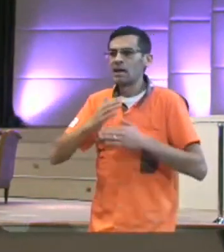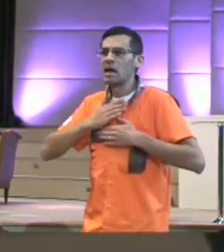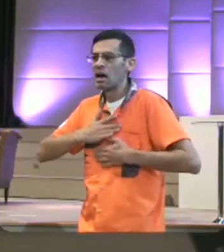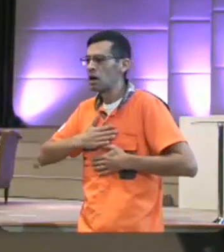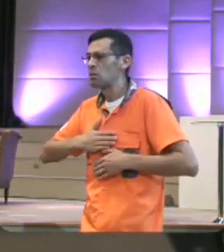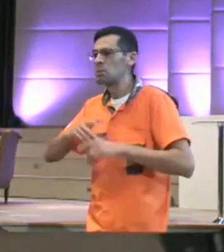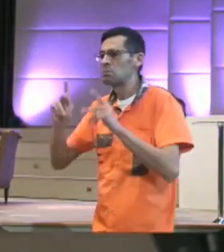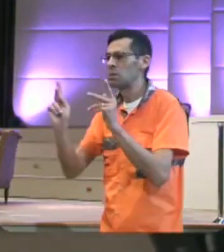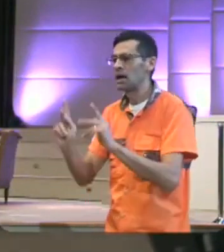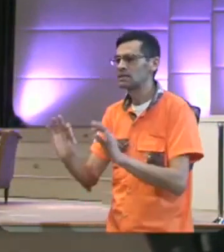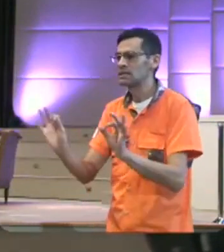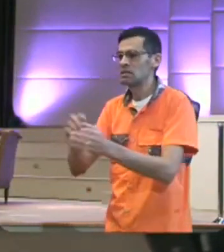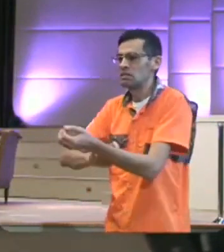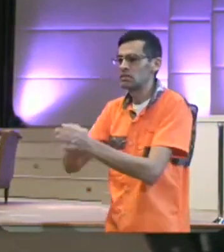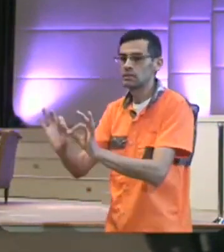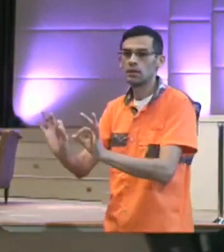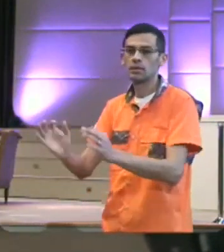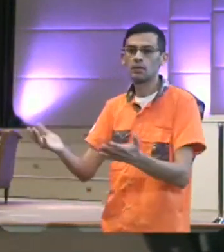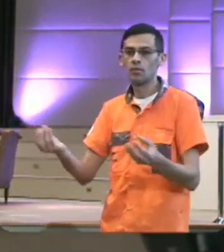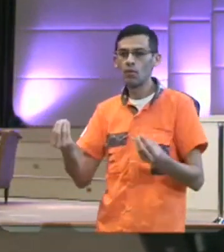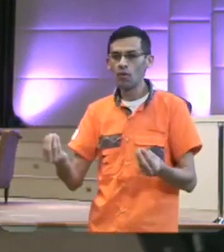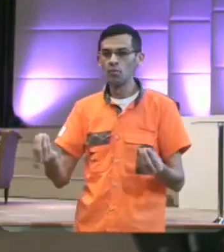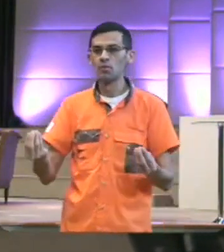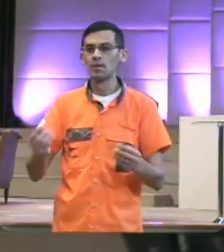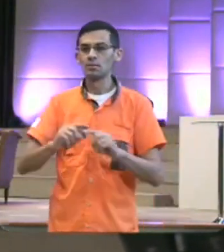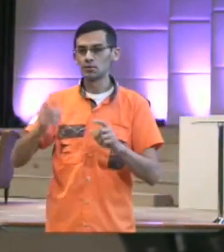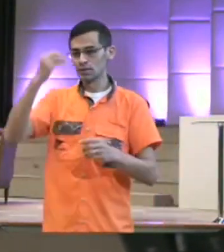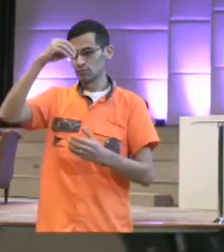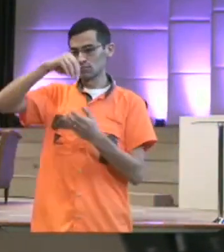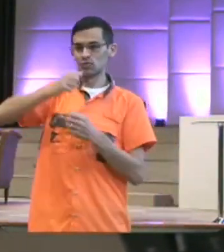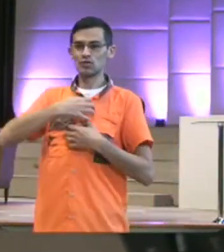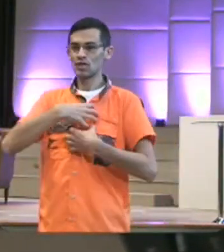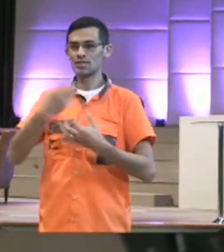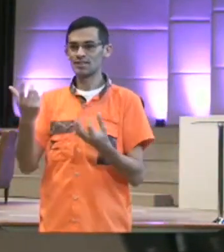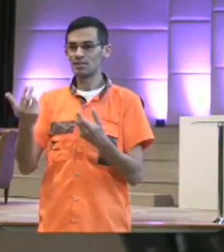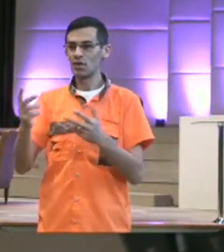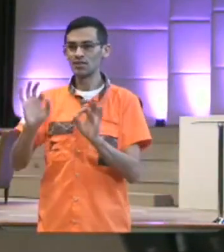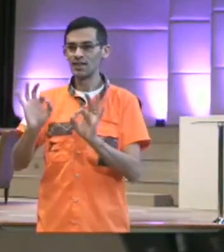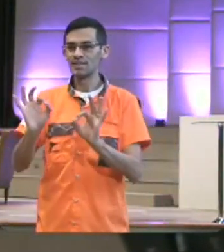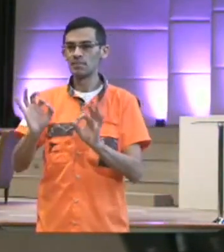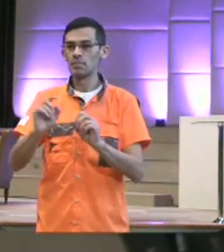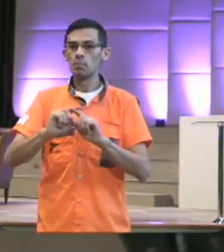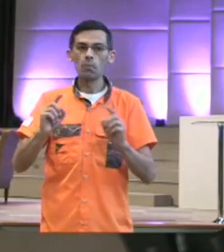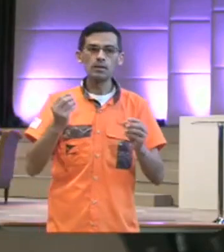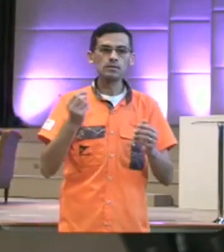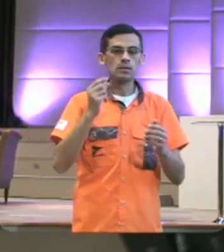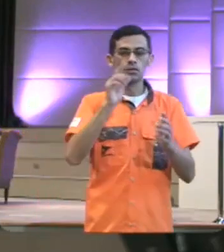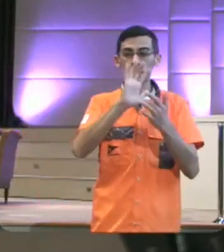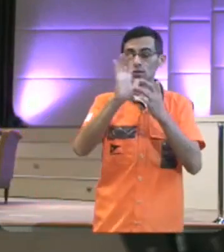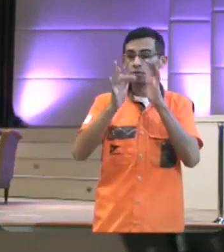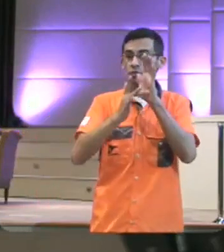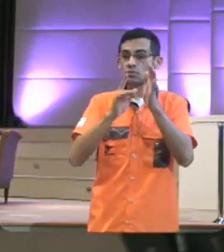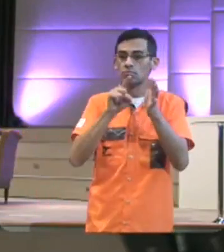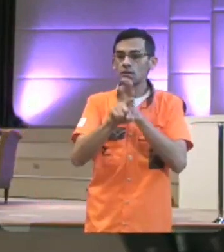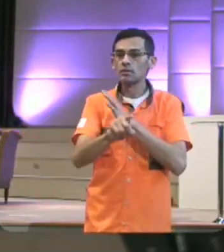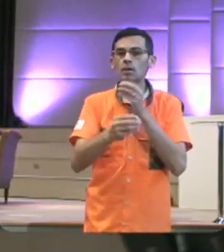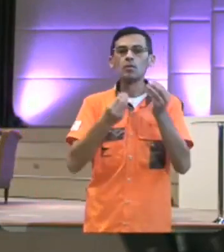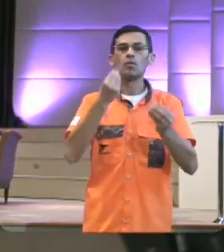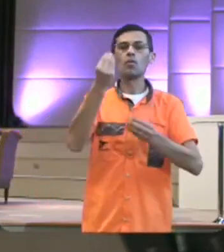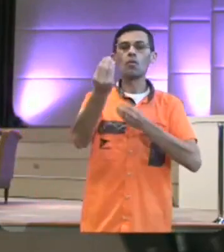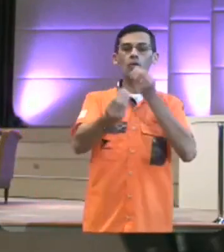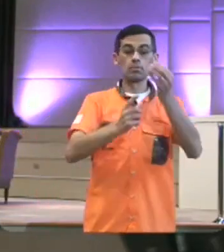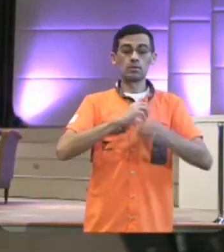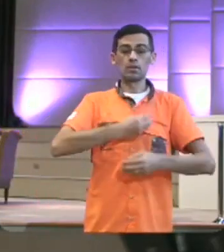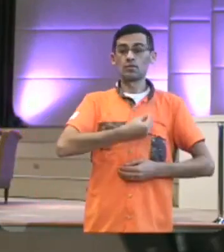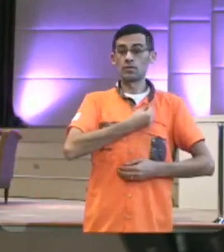raiva danada. E a resposta a essa pergunta foi dada por Jesus: como você pode viver em